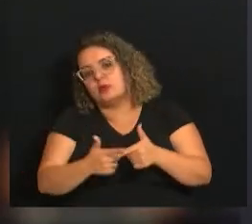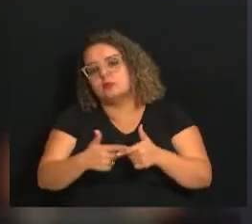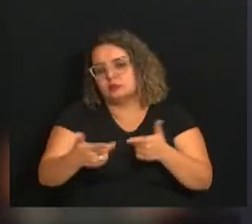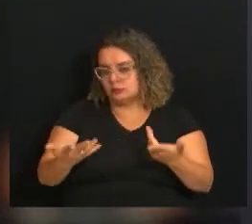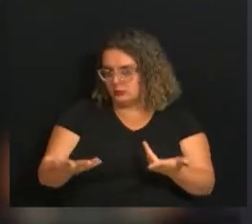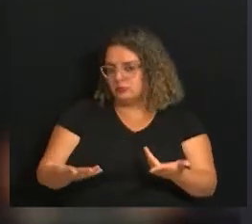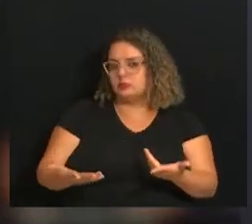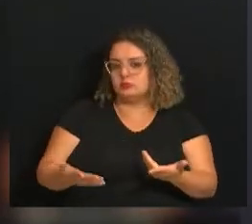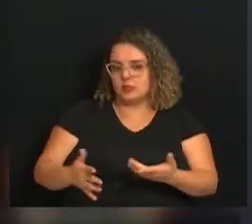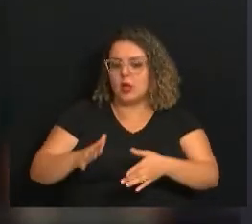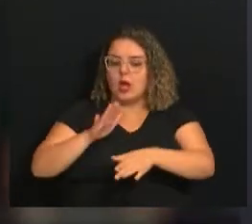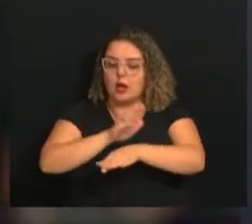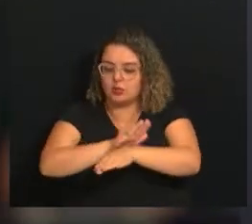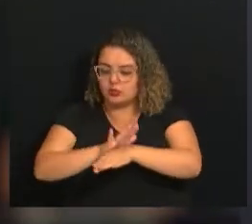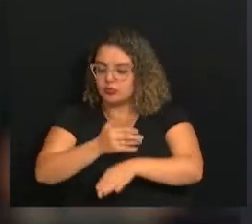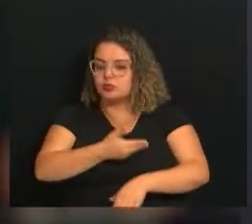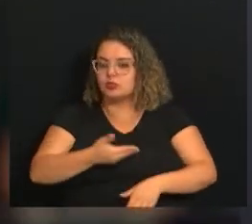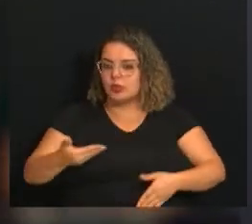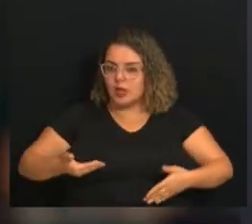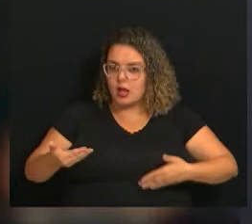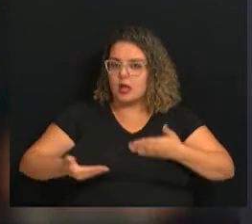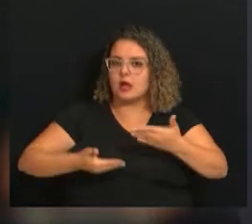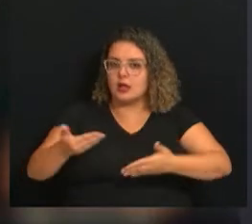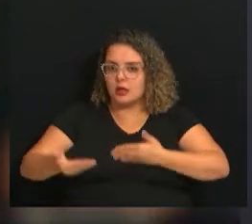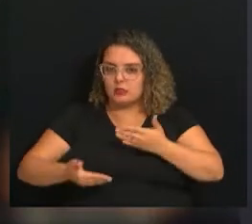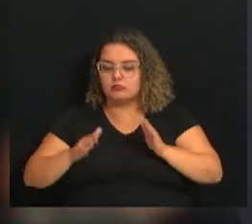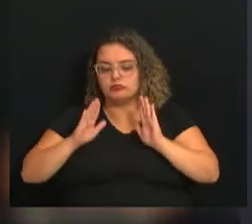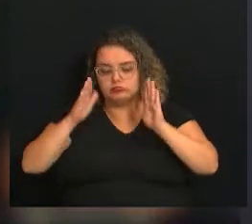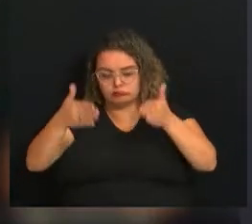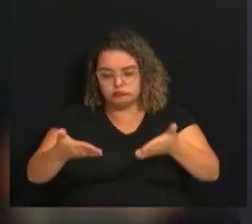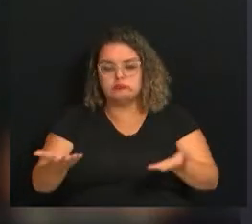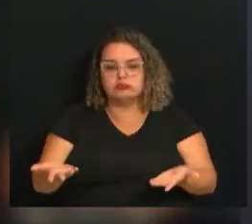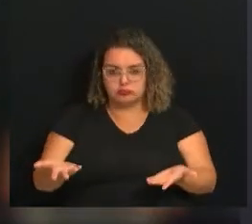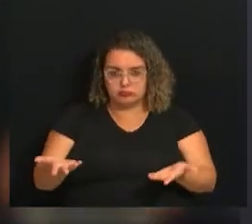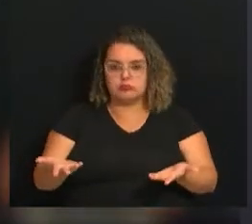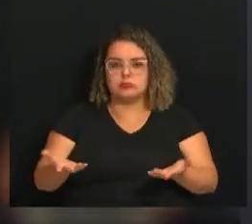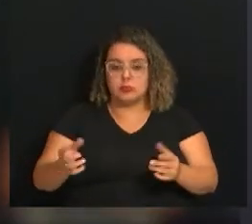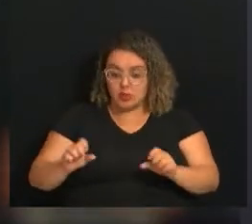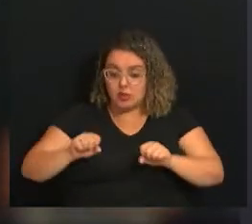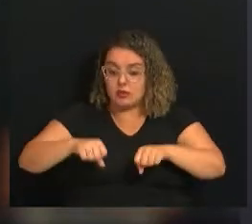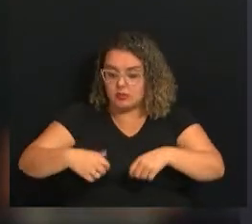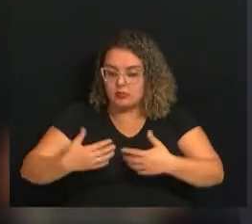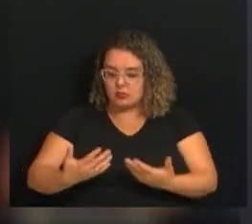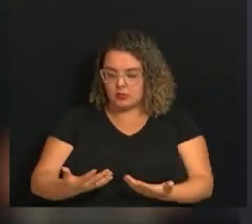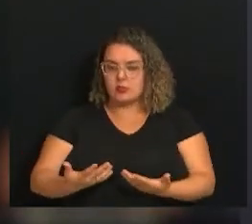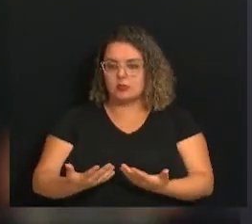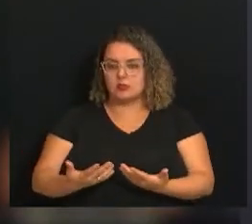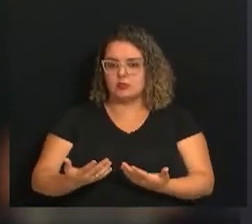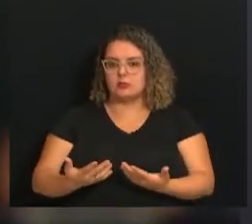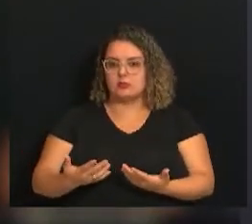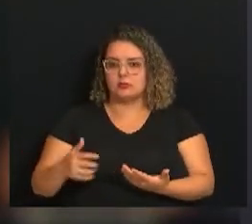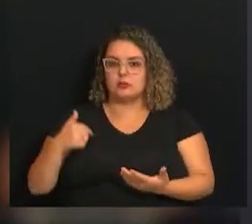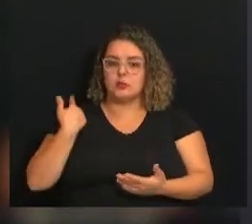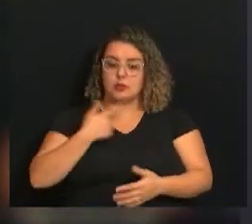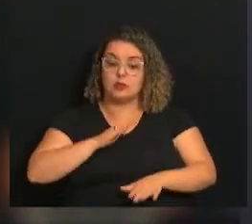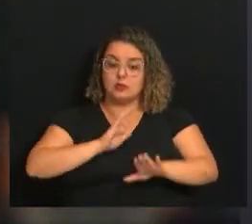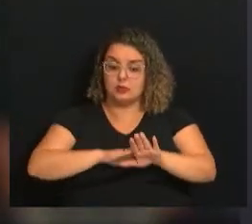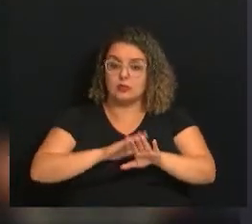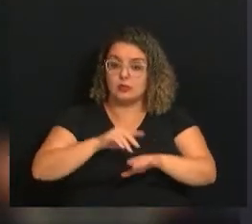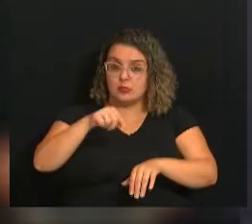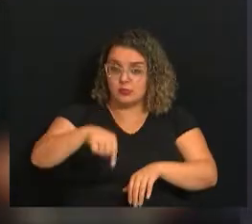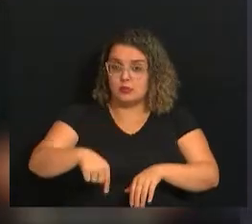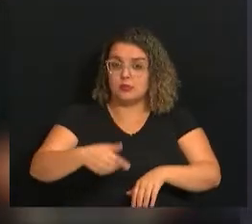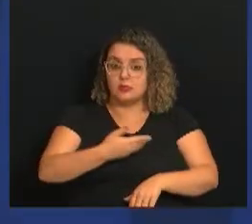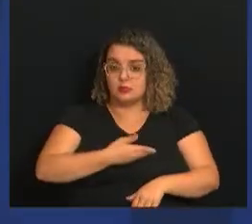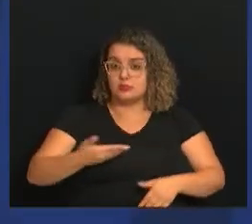os servidores públicos, né, rumo na busca desse fortalecimento da nossa atuação aqui no serviço público.